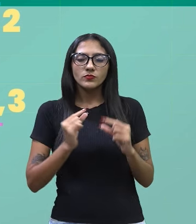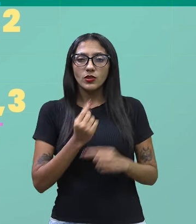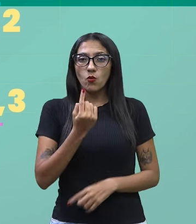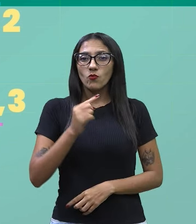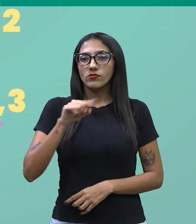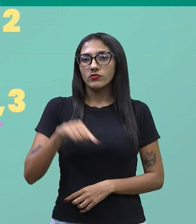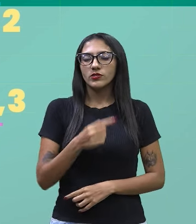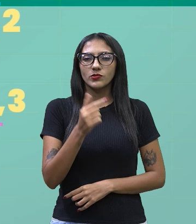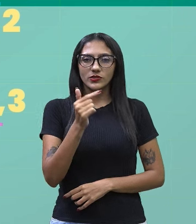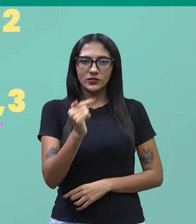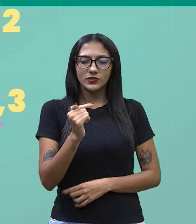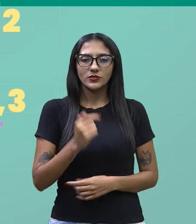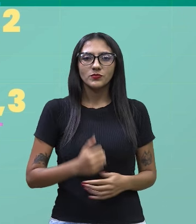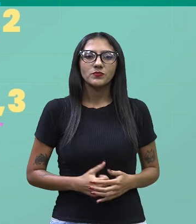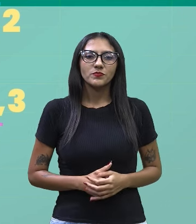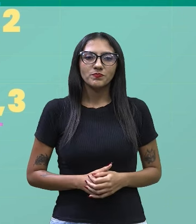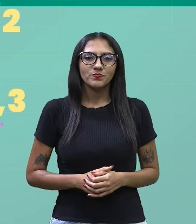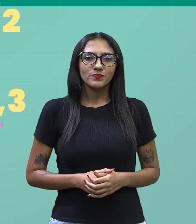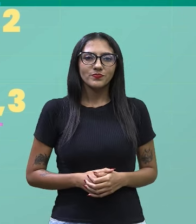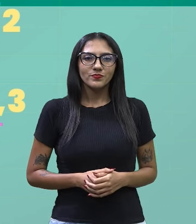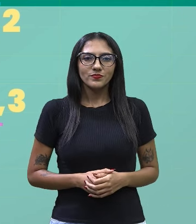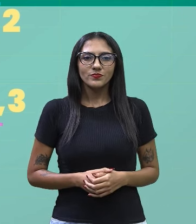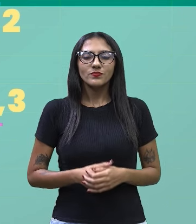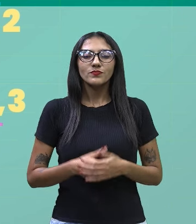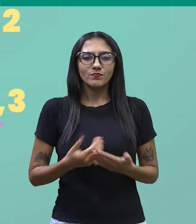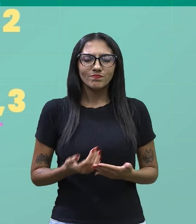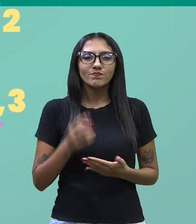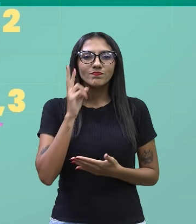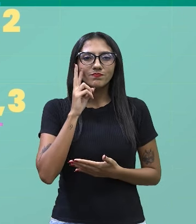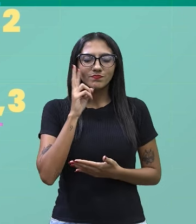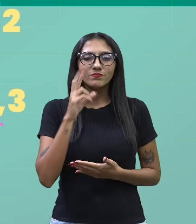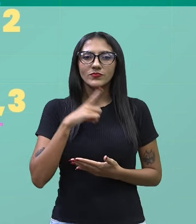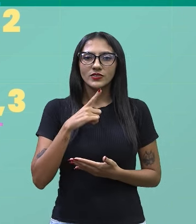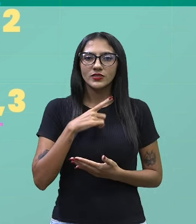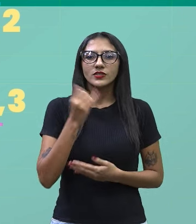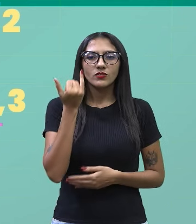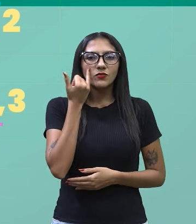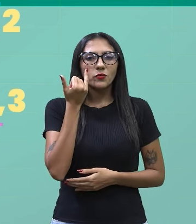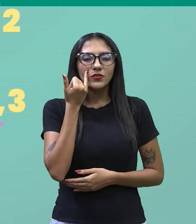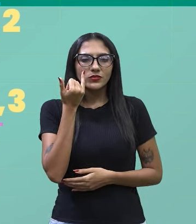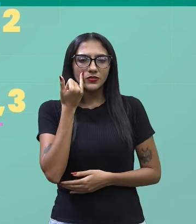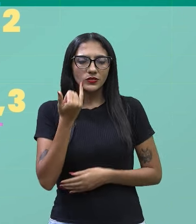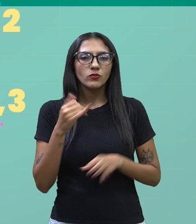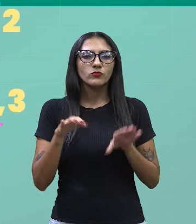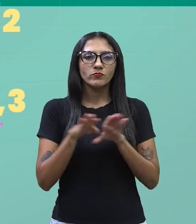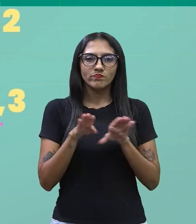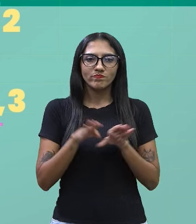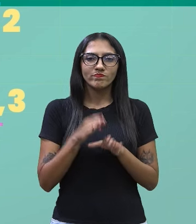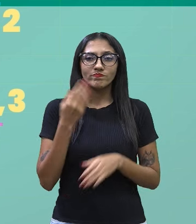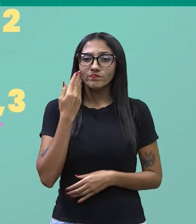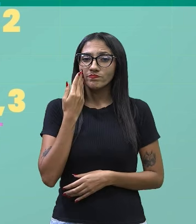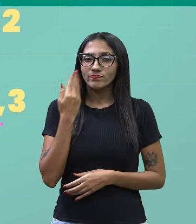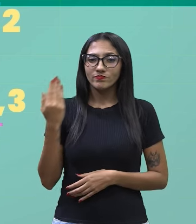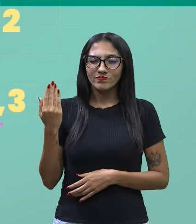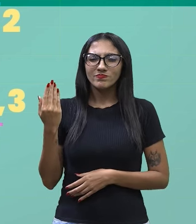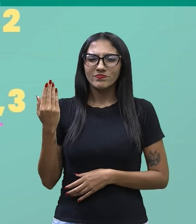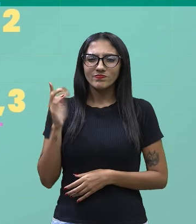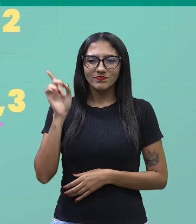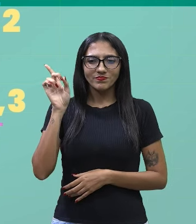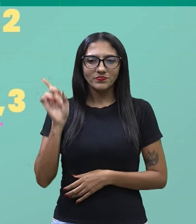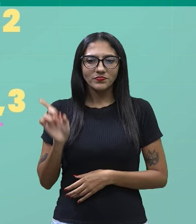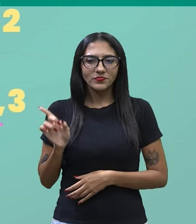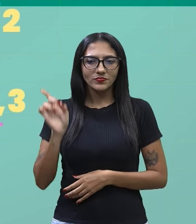1,7 muito bem alunos falei para vocês que eu não tinha essa notícia nós não temos essa notícia ruim sobre a Amazônia sobre de dados olha aí ó Observe aí que teve